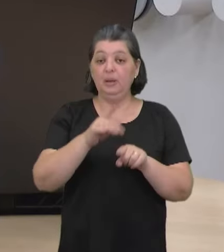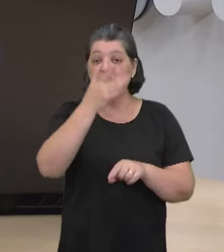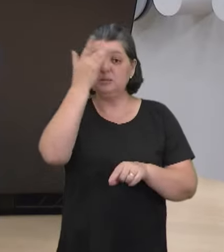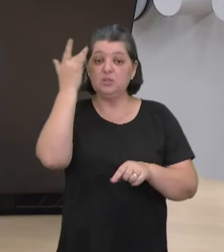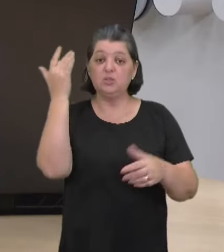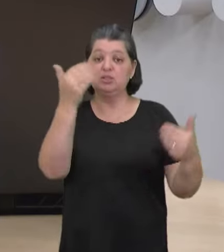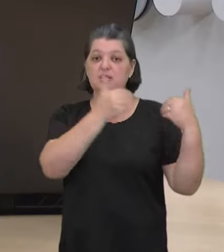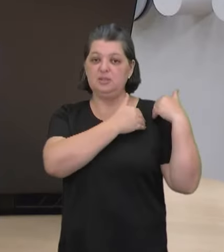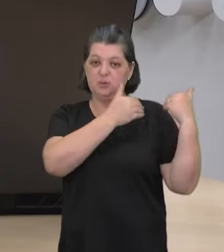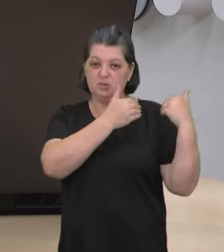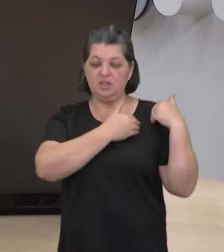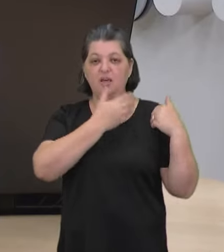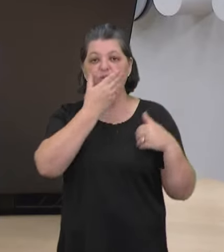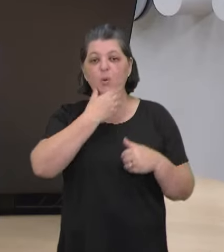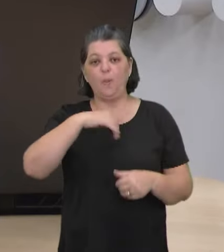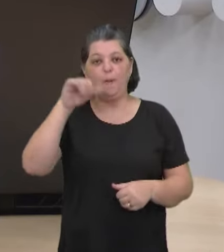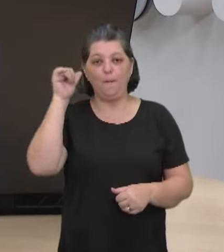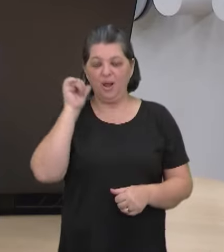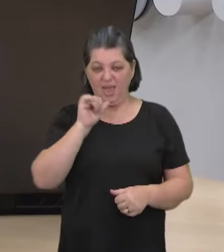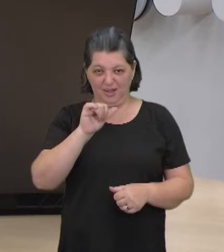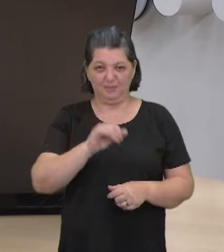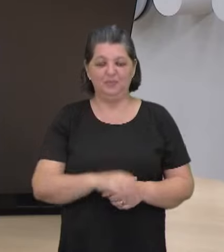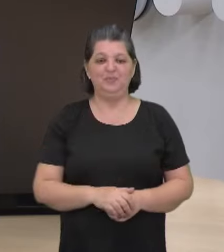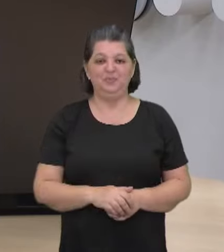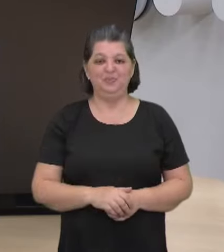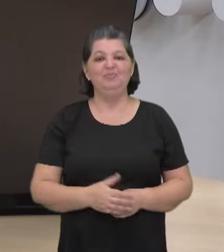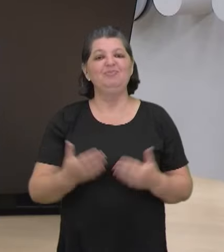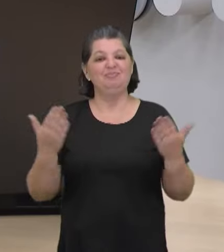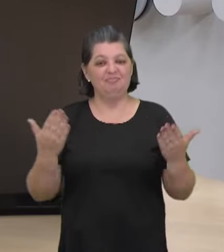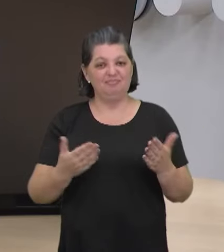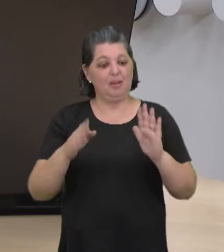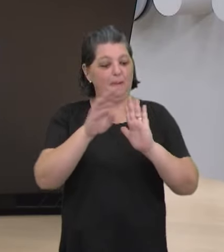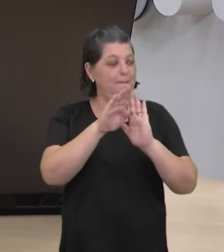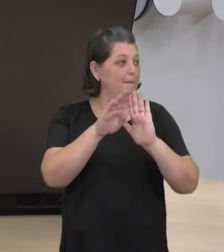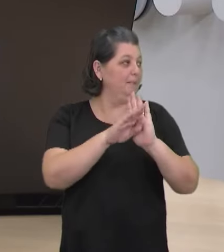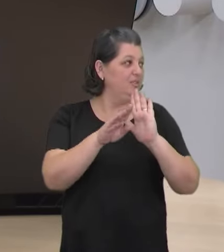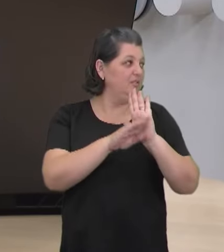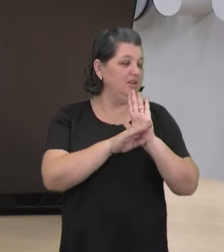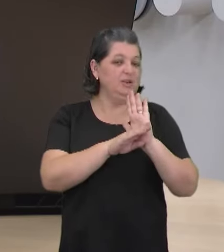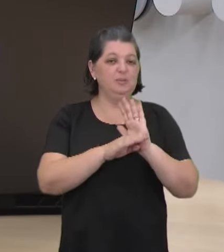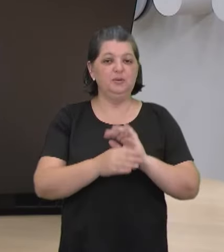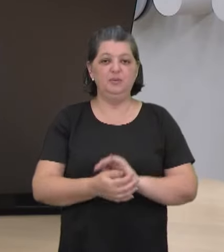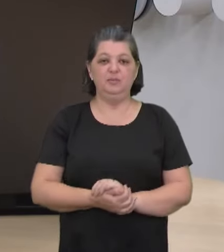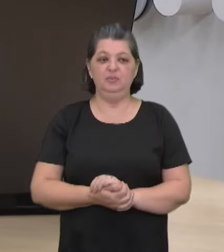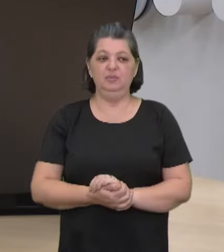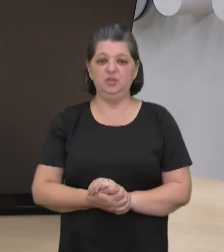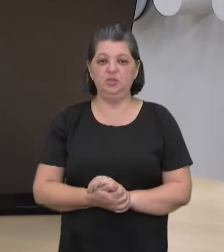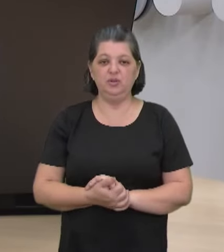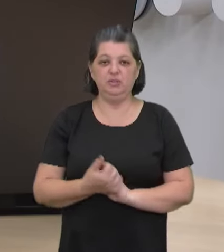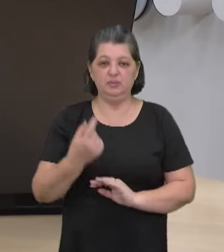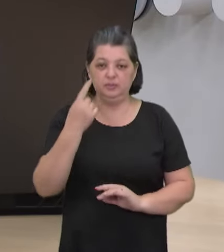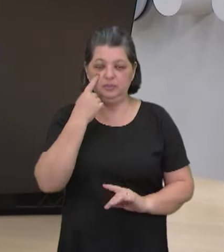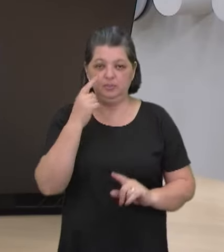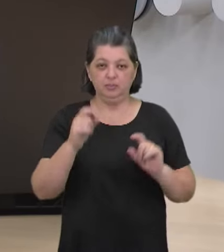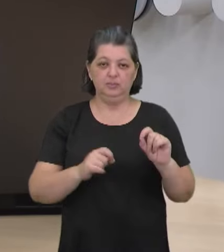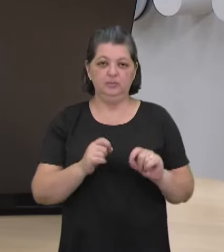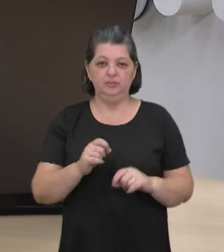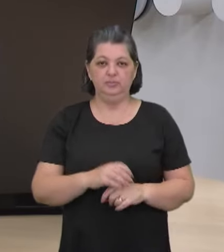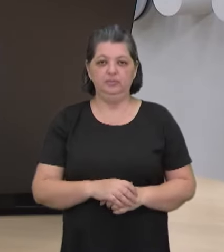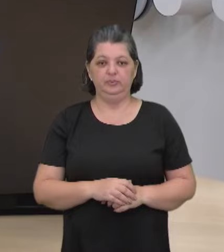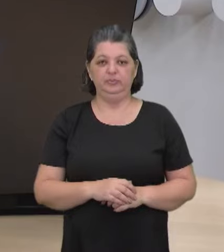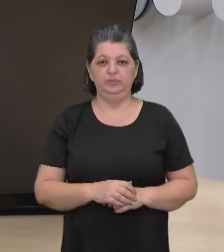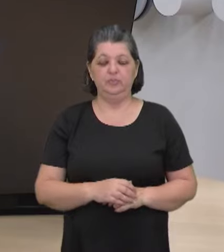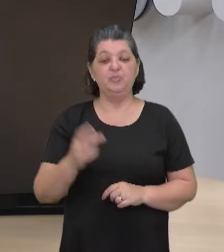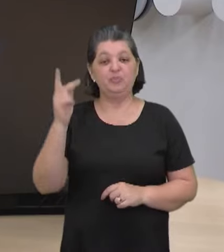e os responsáveis. Aqui a nossa programação do Centro de Mídias da Educação de São Paulo. Eu sou